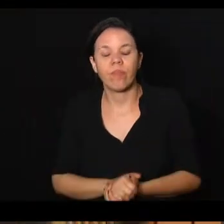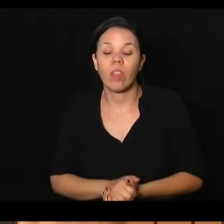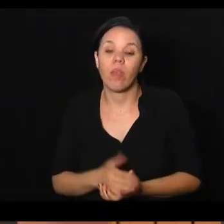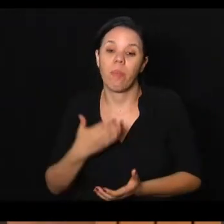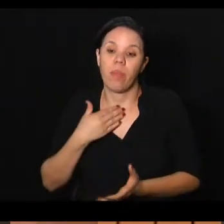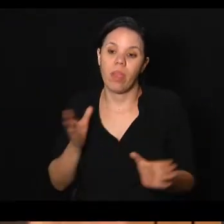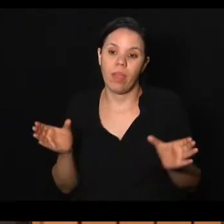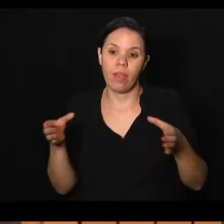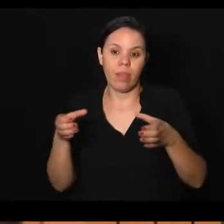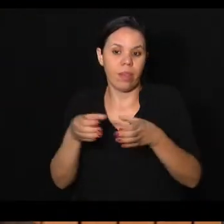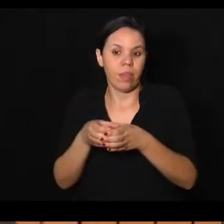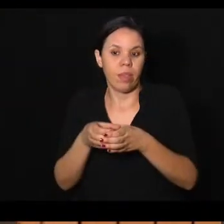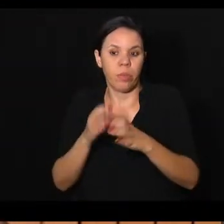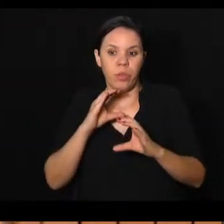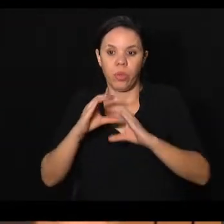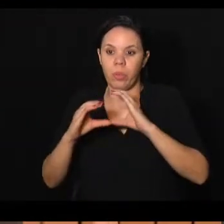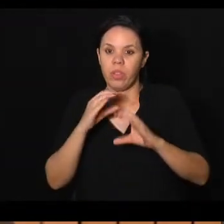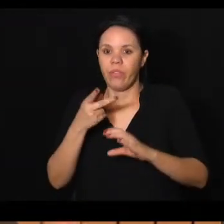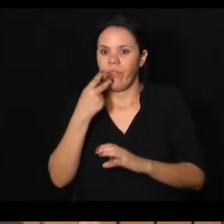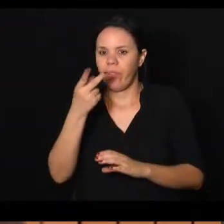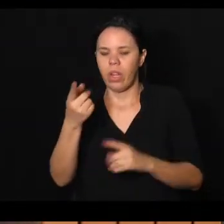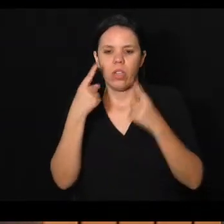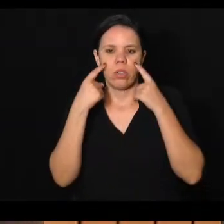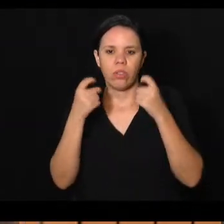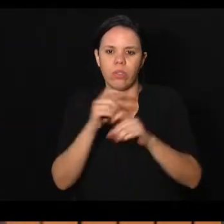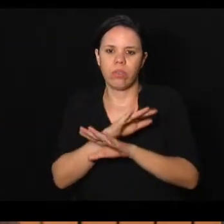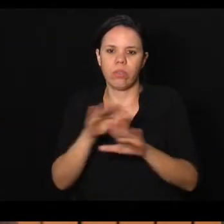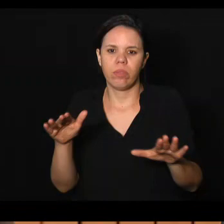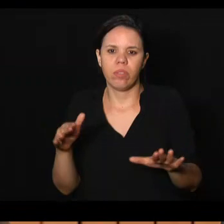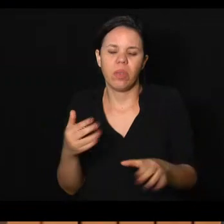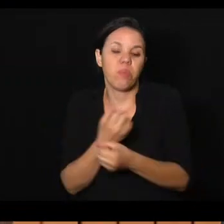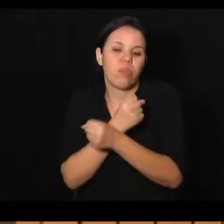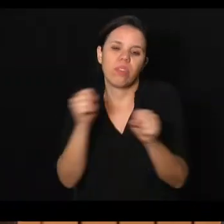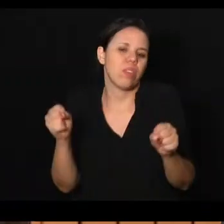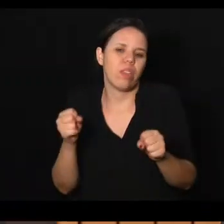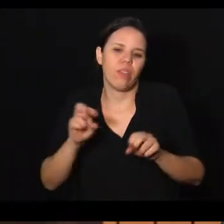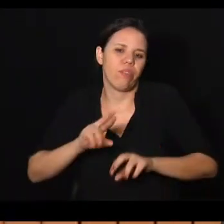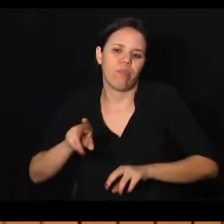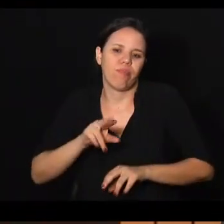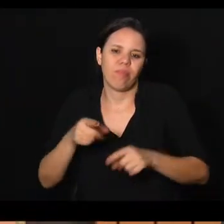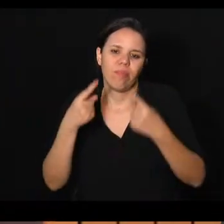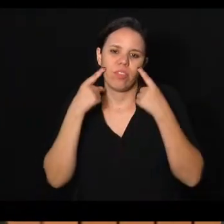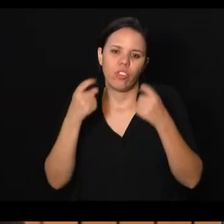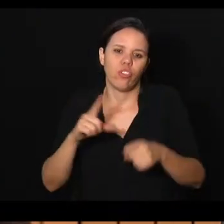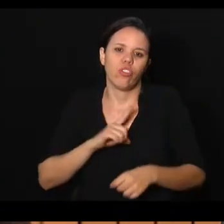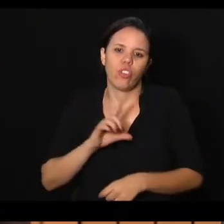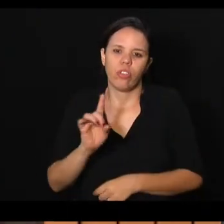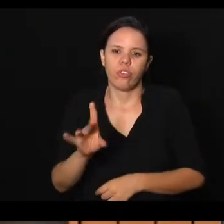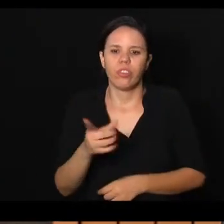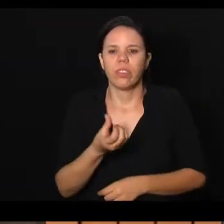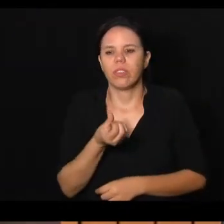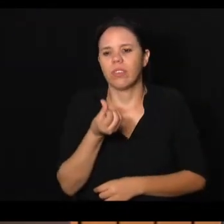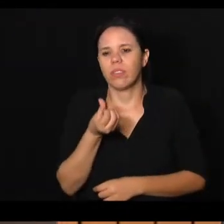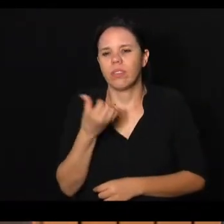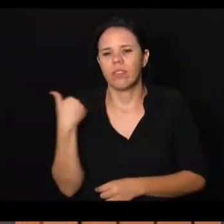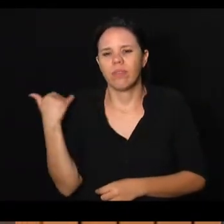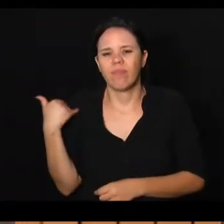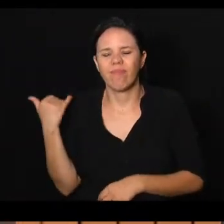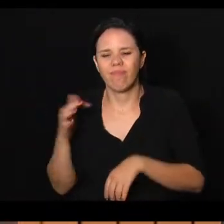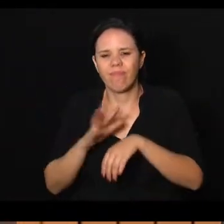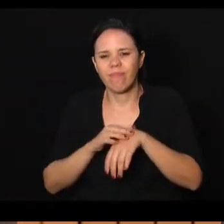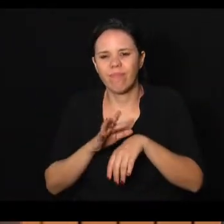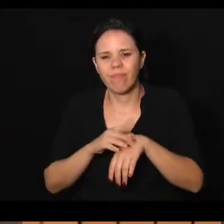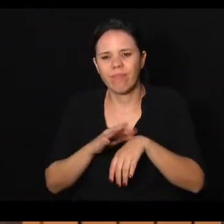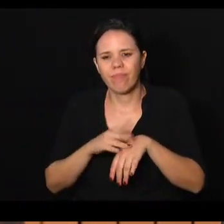disse: não fale sobre isso, não chore. Não tem como não chorar. Eu só tinha 6 anos. Ele machucou meu